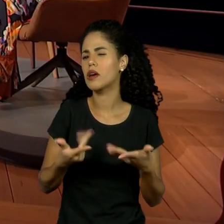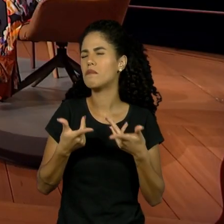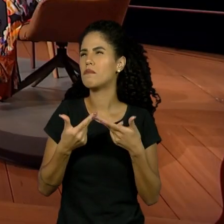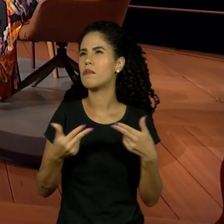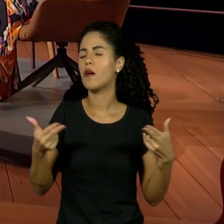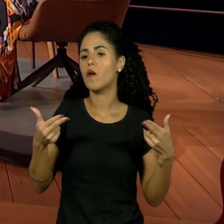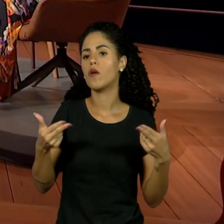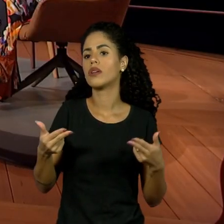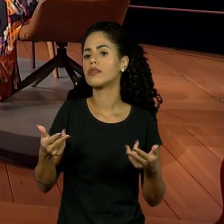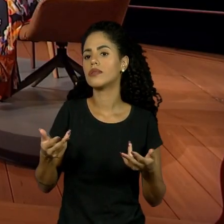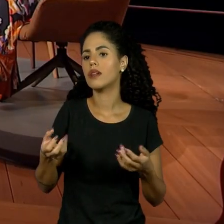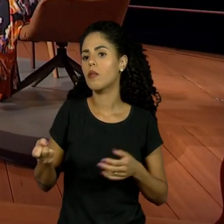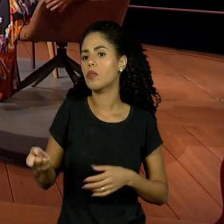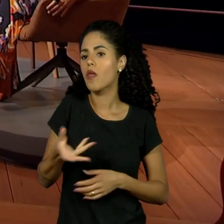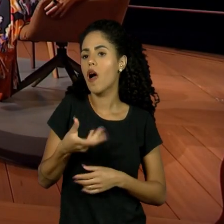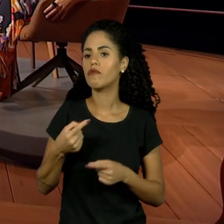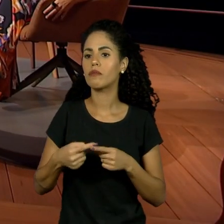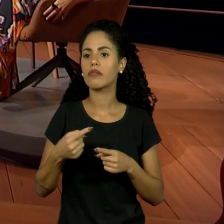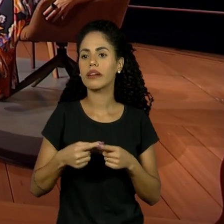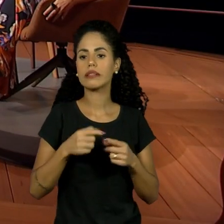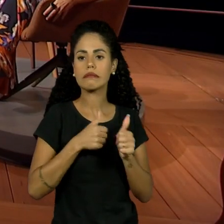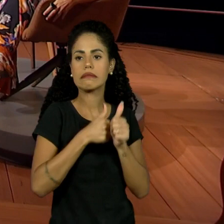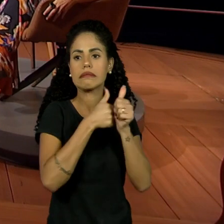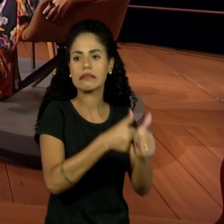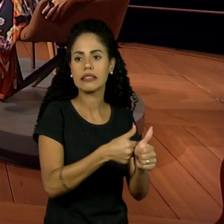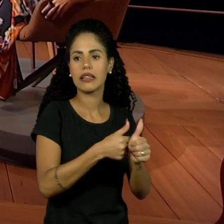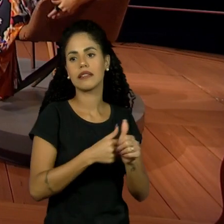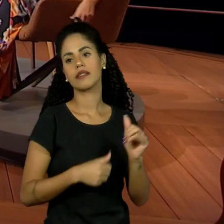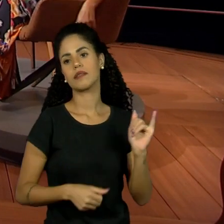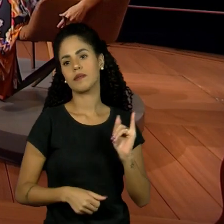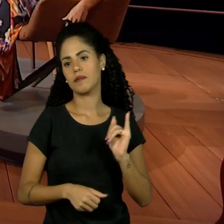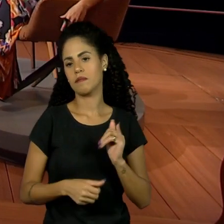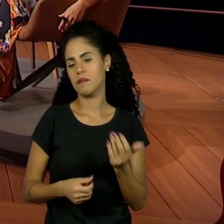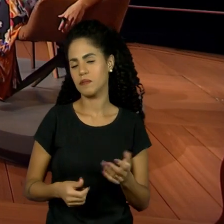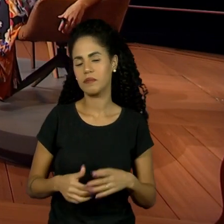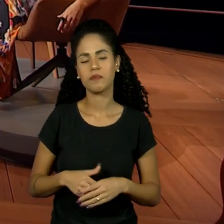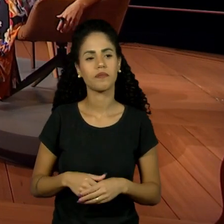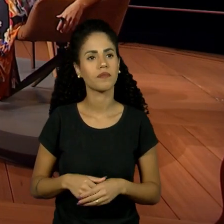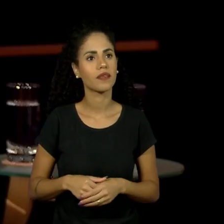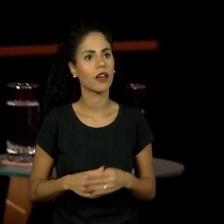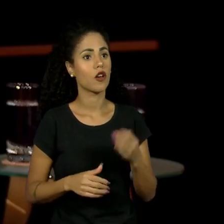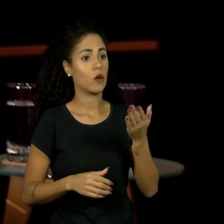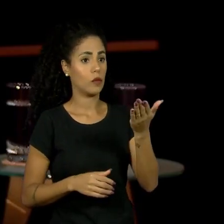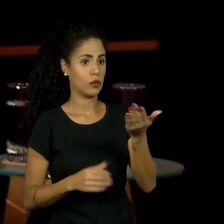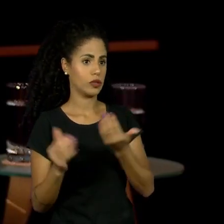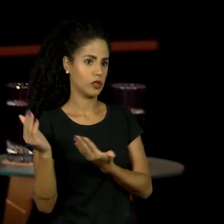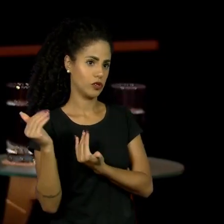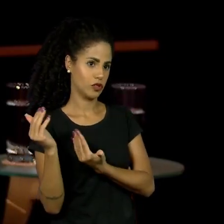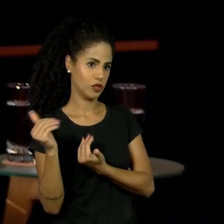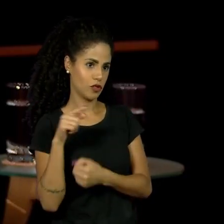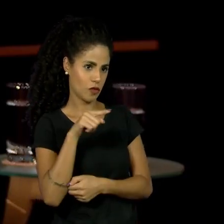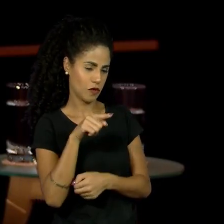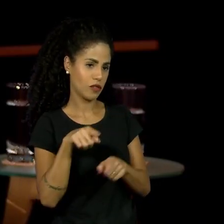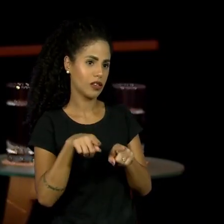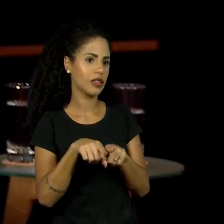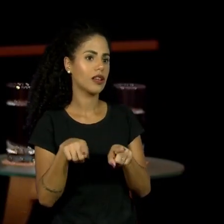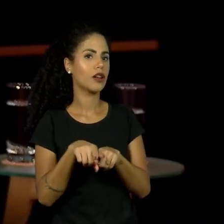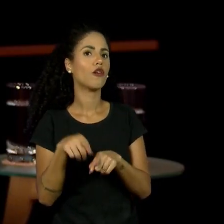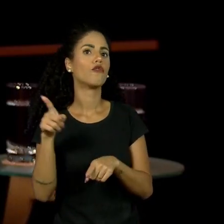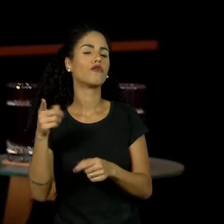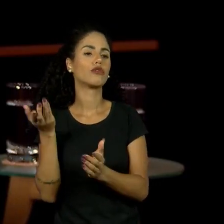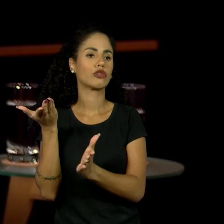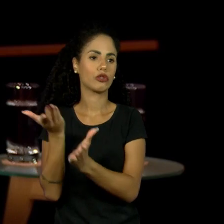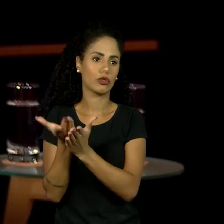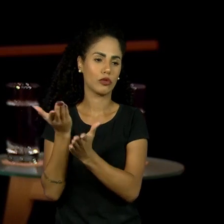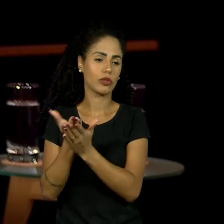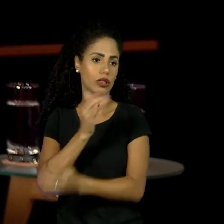coisa de seguir os passos dos irmãos. Sim. Irmãos, né? É. Agora, você ainda jovem foi fazer o seu bacharelado lá